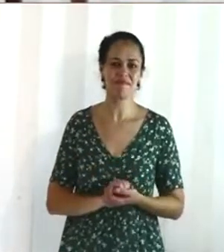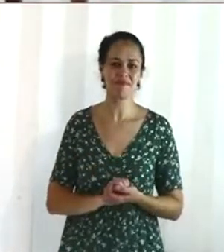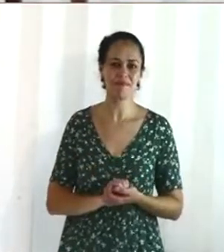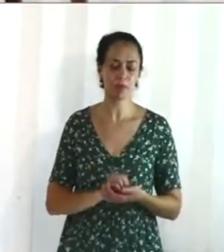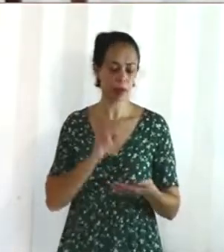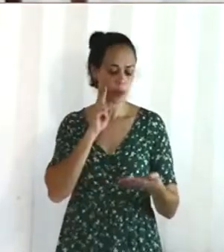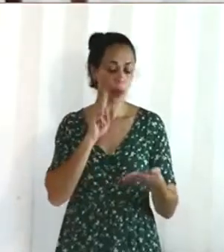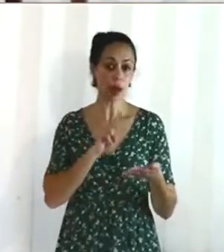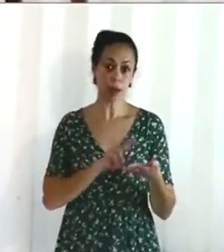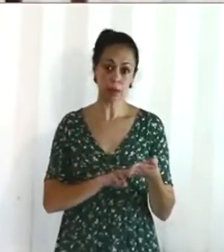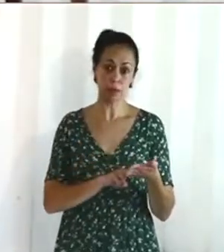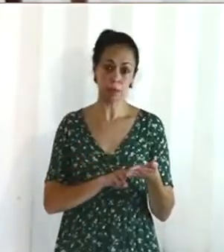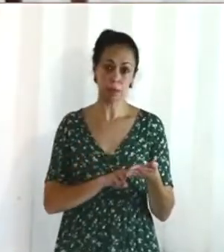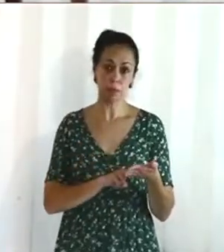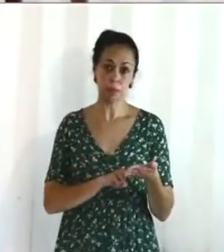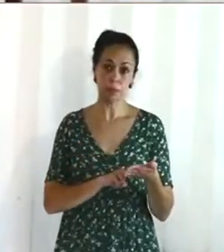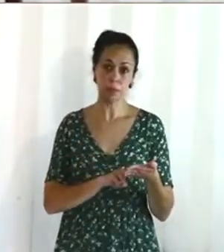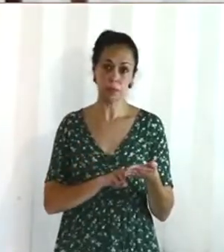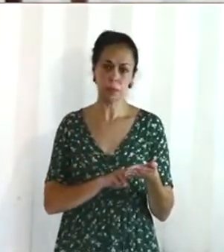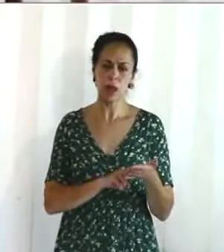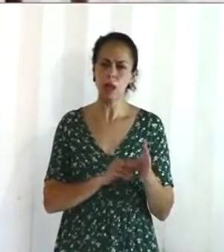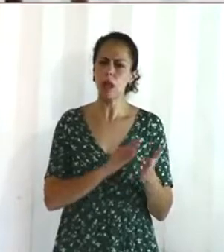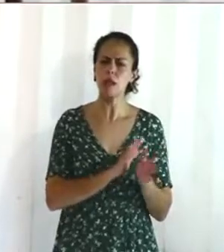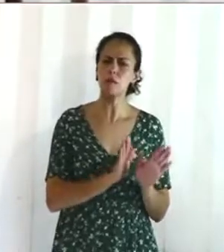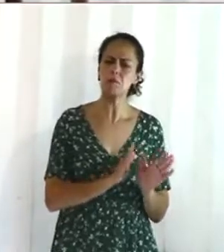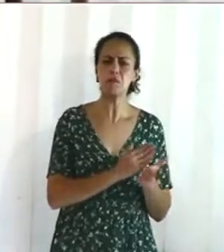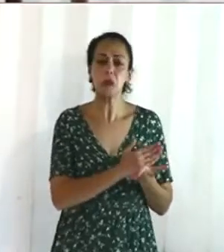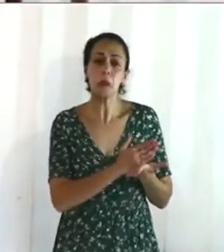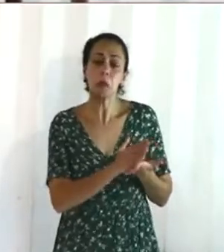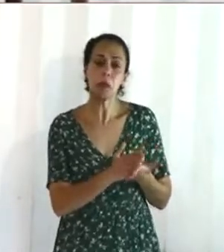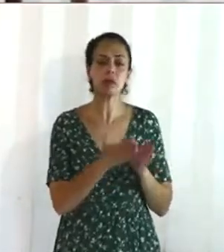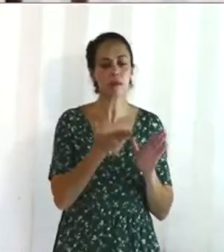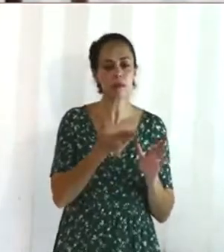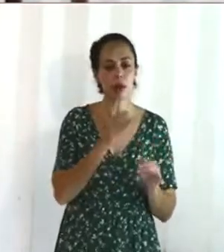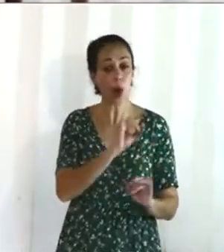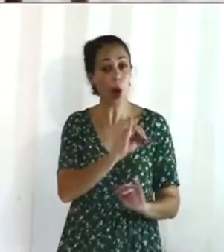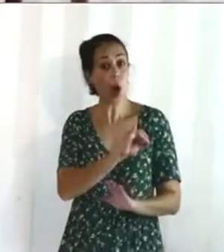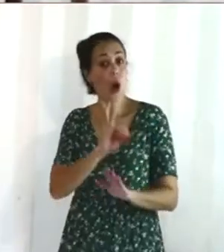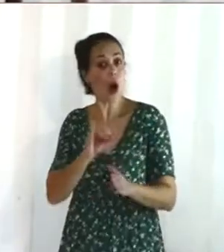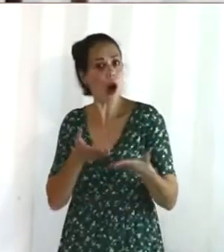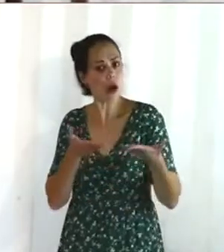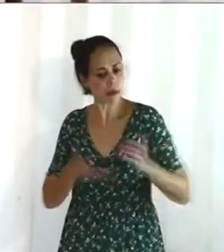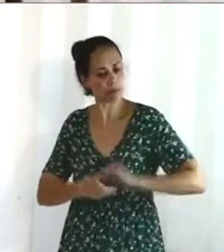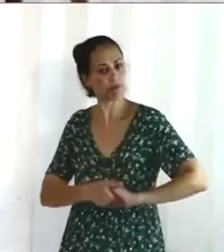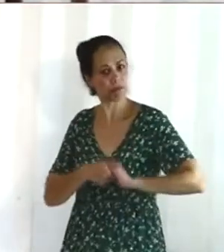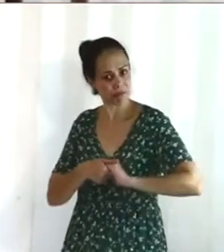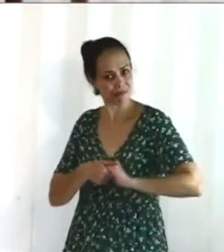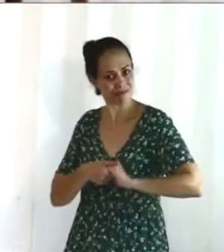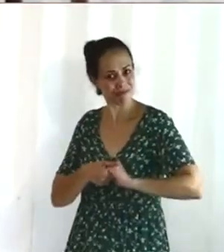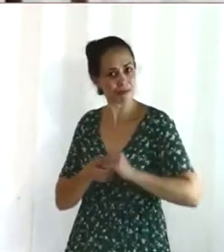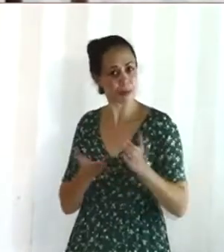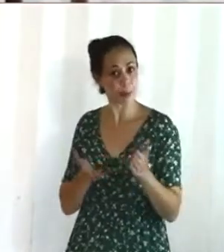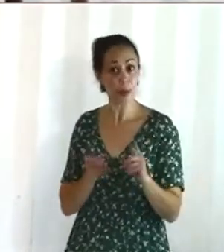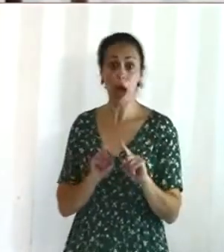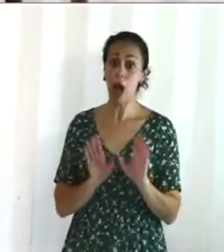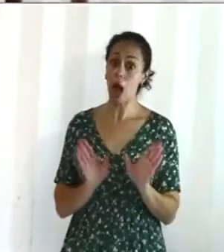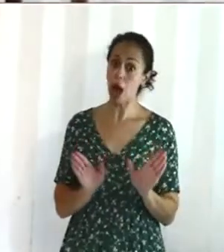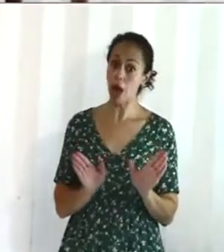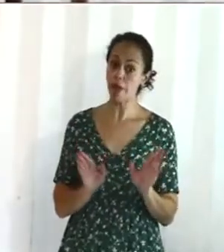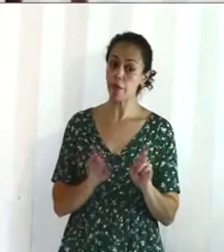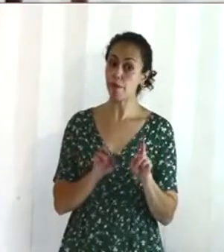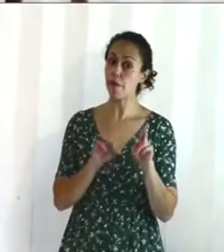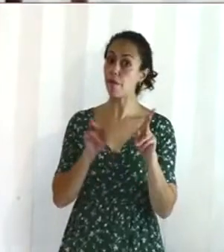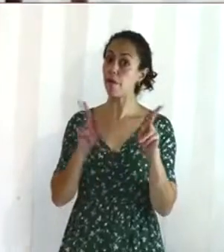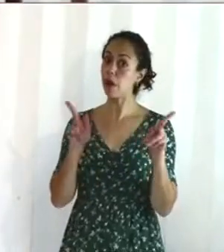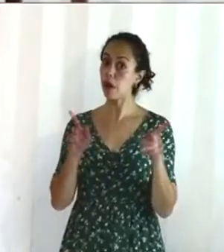a carta, ela começa sempre com uma introdução, com uma saudação. Perceba que nessa carta não começa assim. João